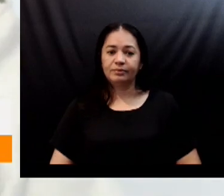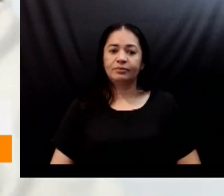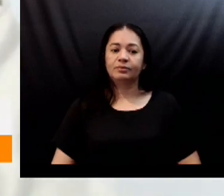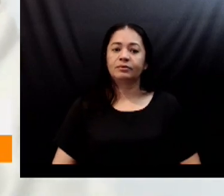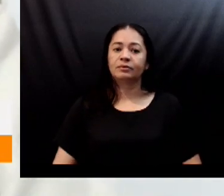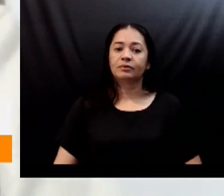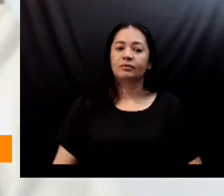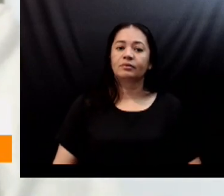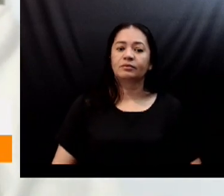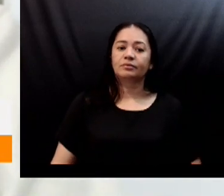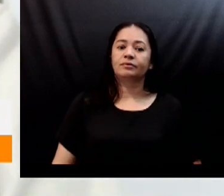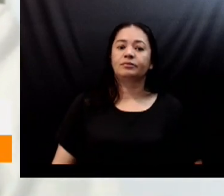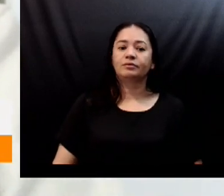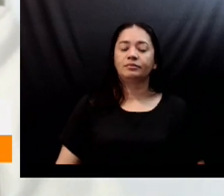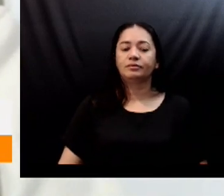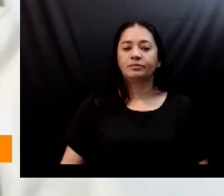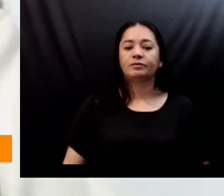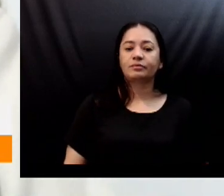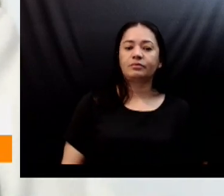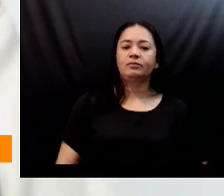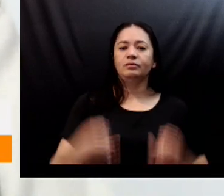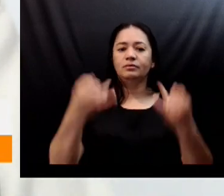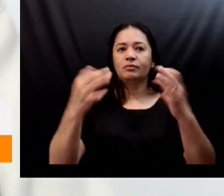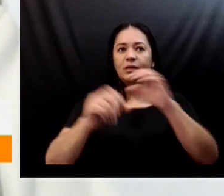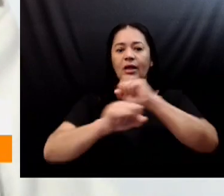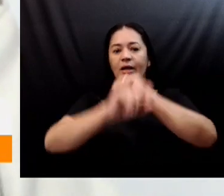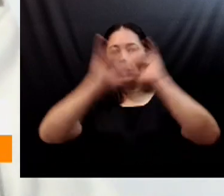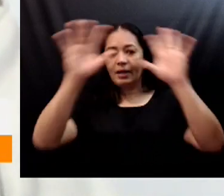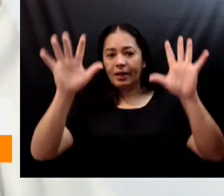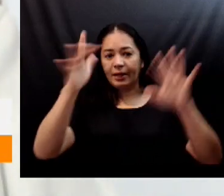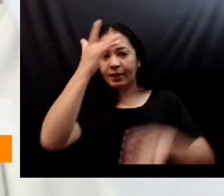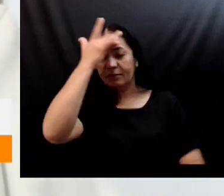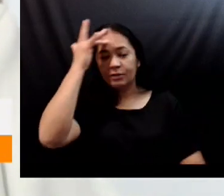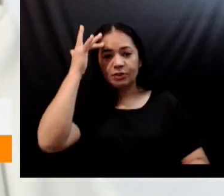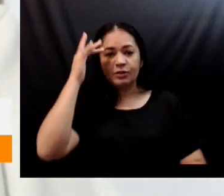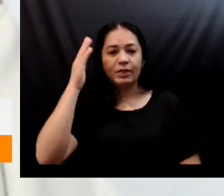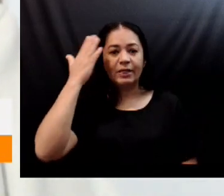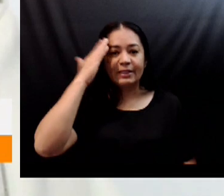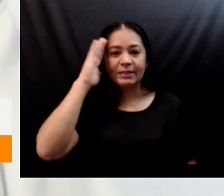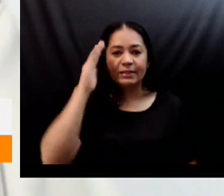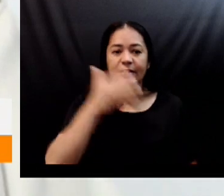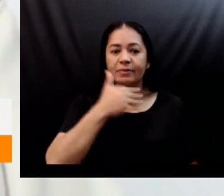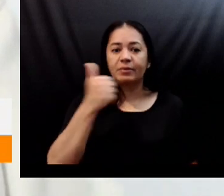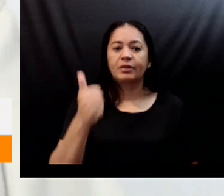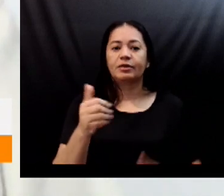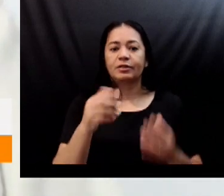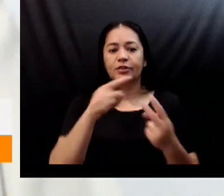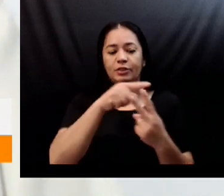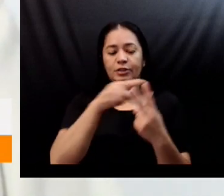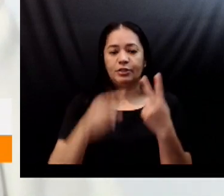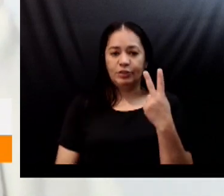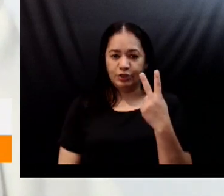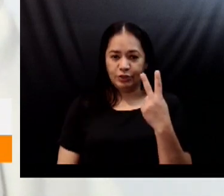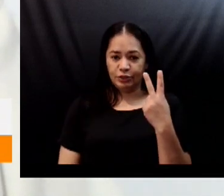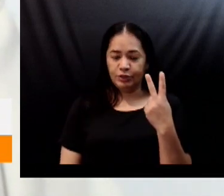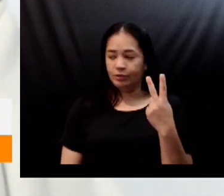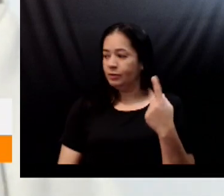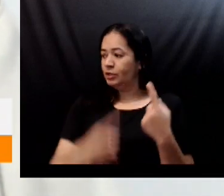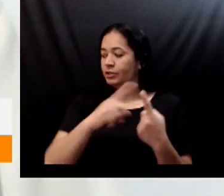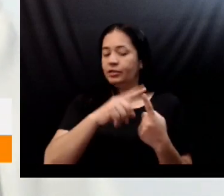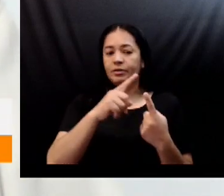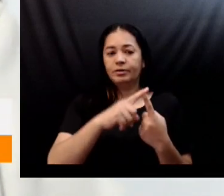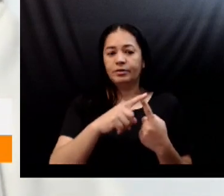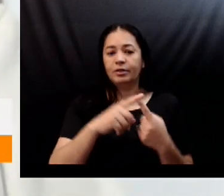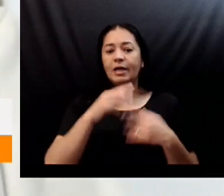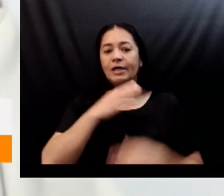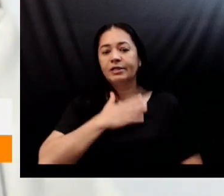deixar claro, assim, e a galera conseguir assimilar, a gente pode separar em 2 tipos de lazer, que lazer é descanso, né. Então a gente